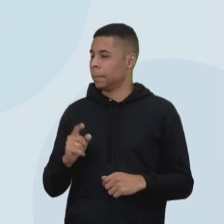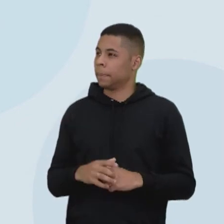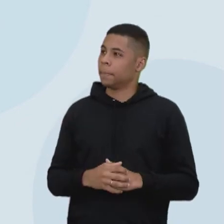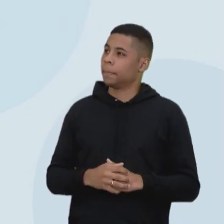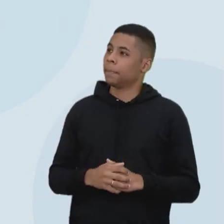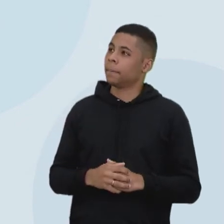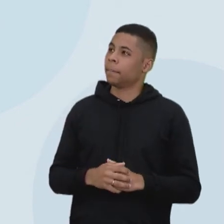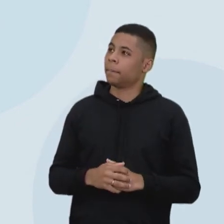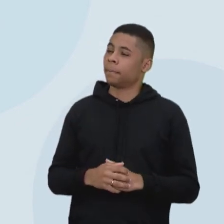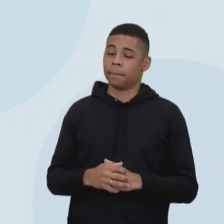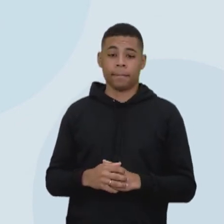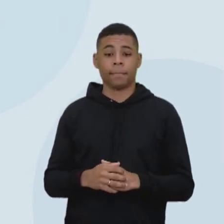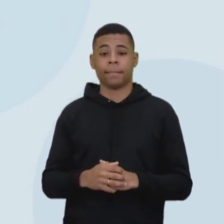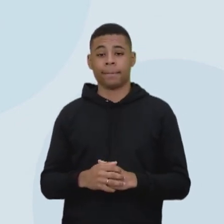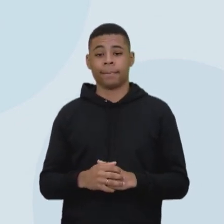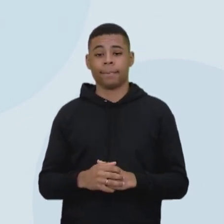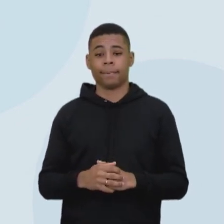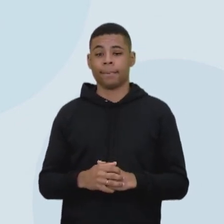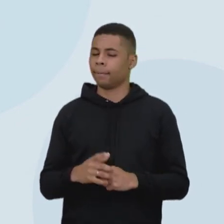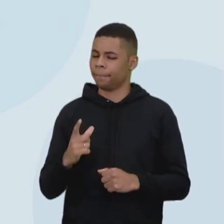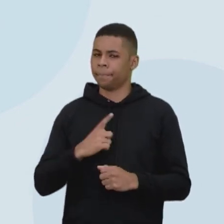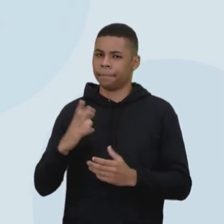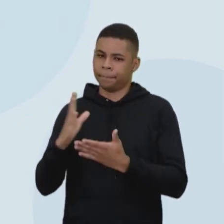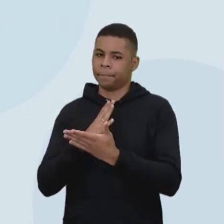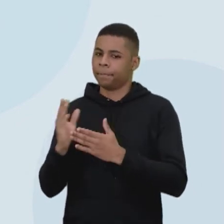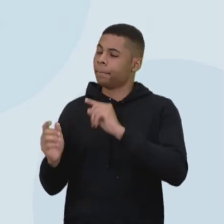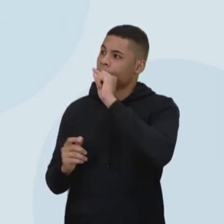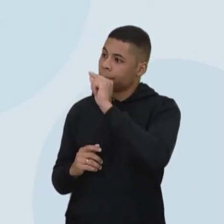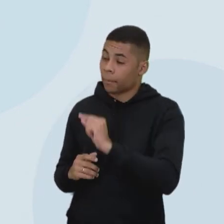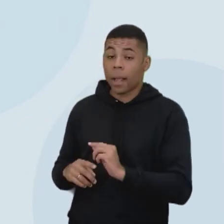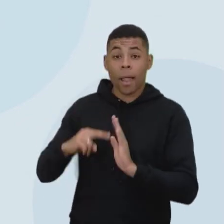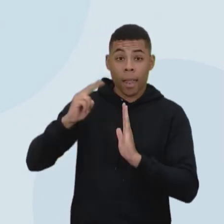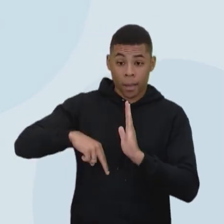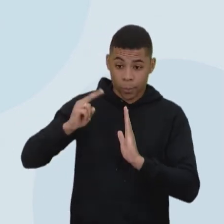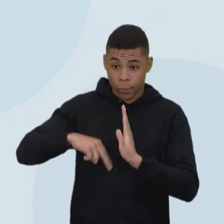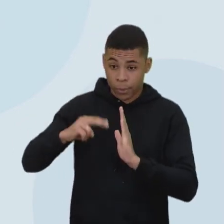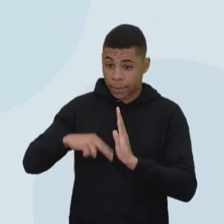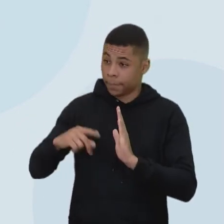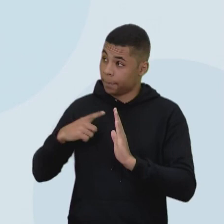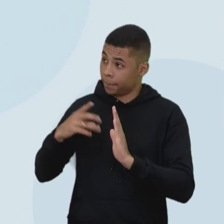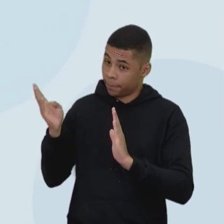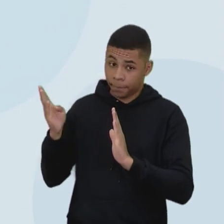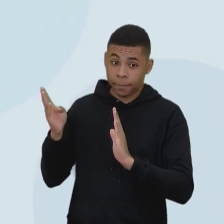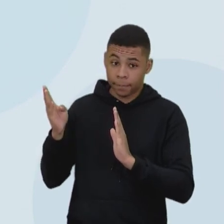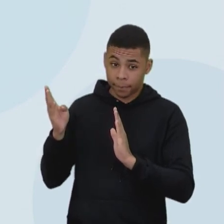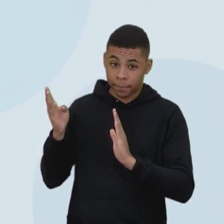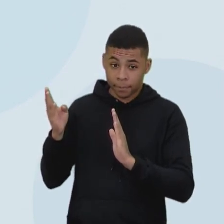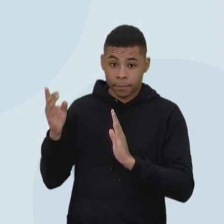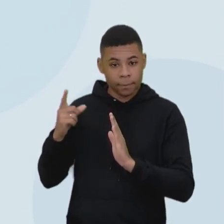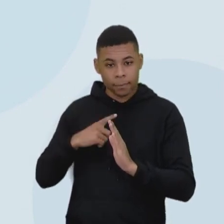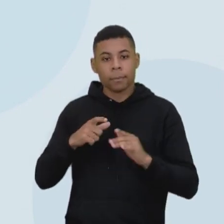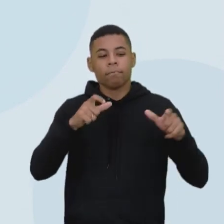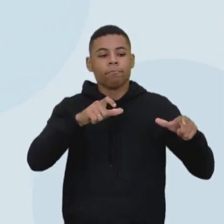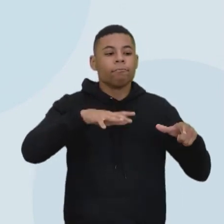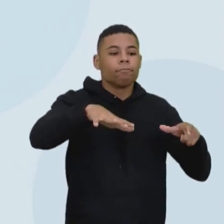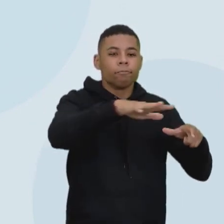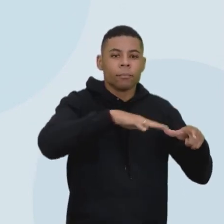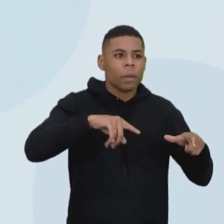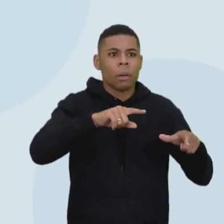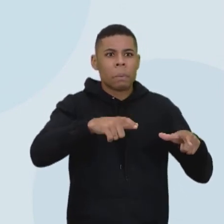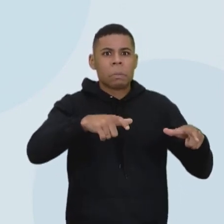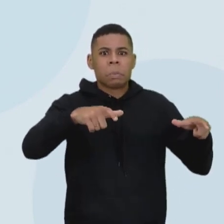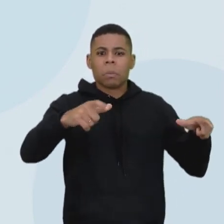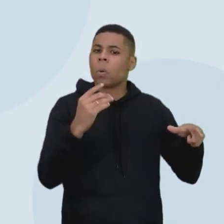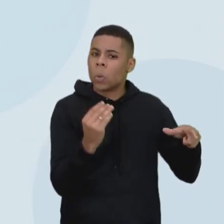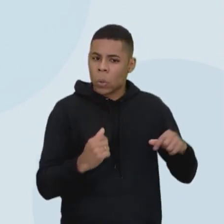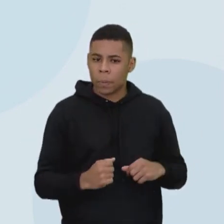com o seu aluno, olha lá. Então nós temos alguns materiais de leitura, né? Tem aí a transição demográfica no Brasil, uma